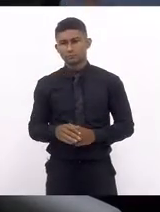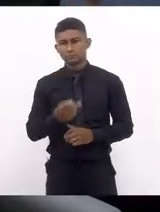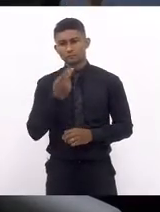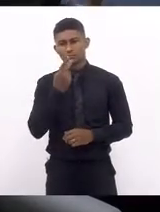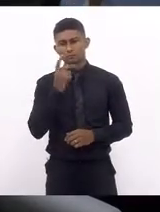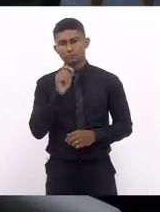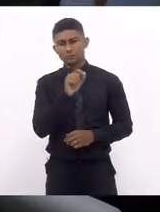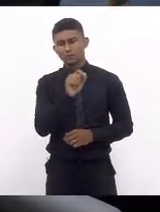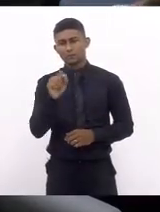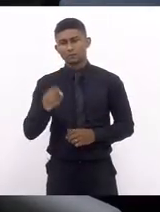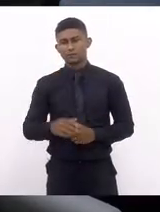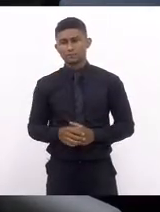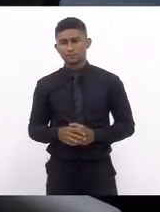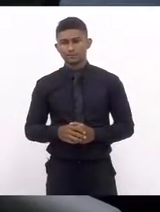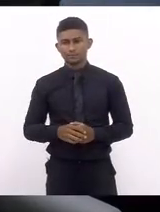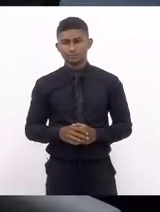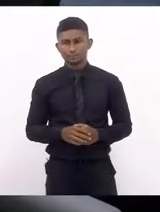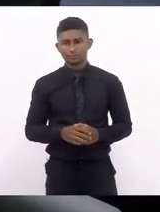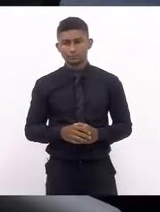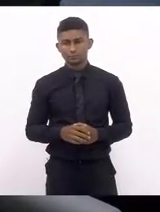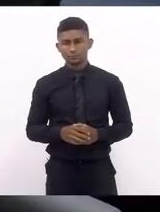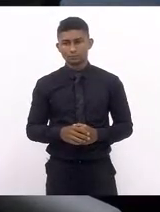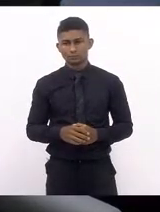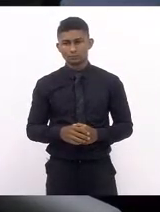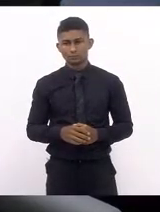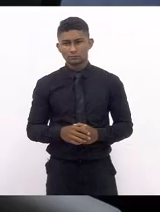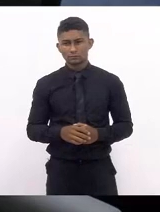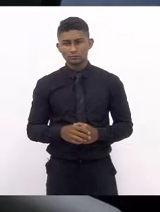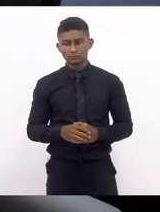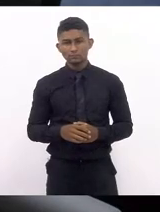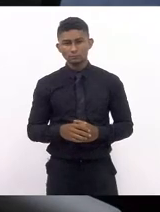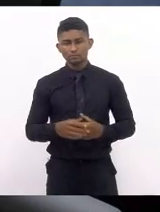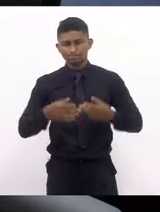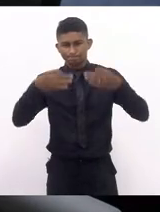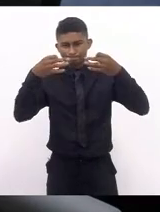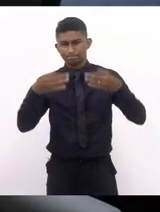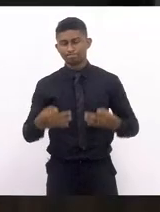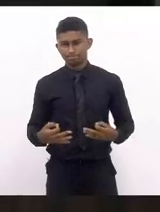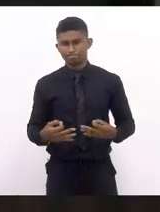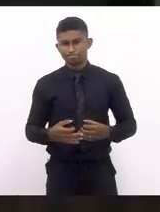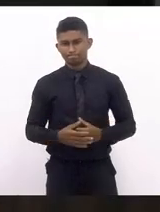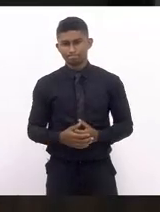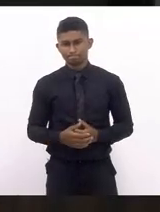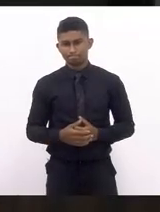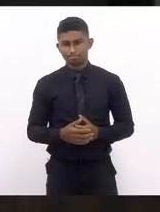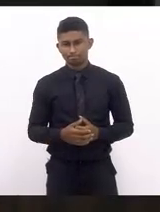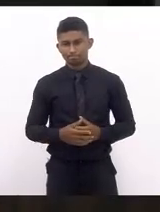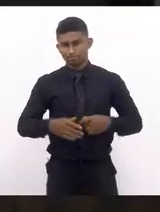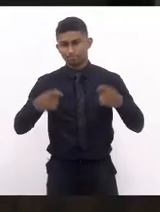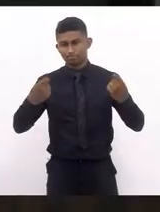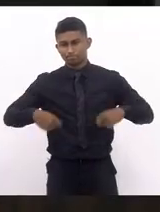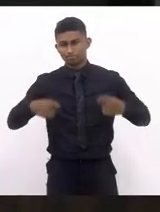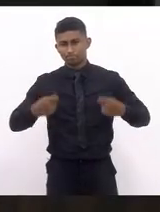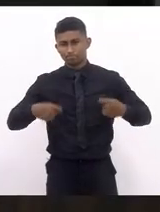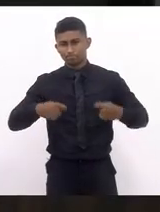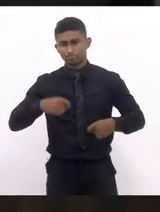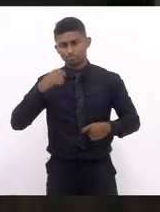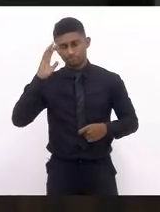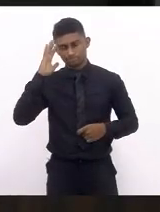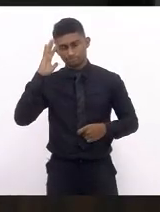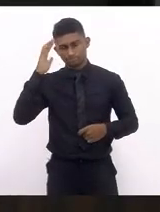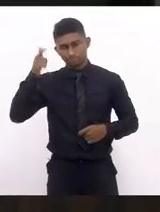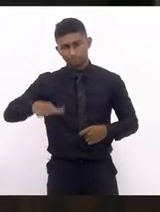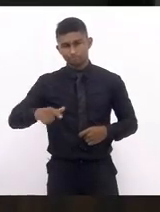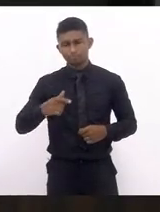queria sua fala do deputado aqui é uma estão expondo seus sentimentos de Justiça Justiça EA nobreza precisamos realmente residência assunto